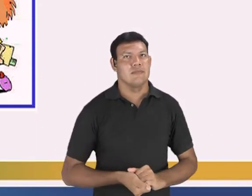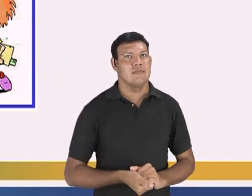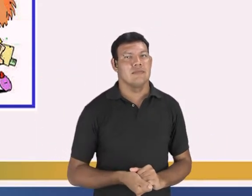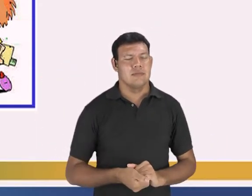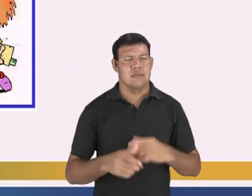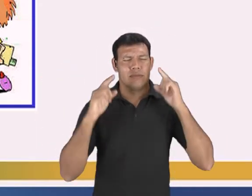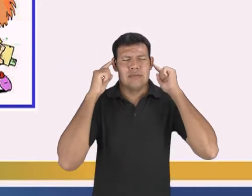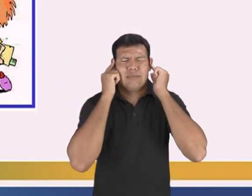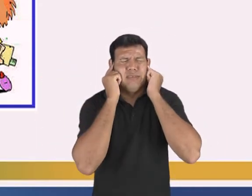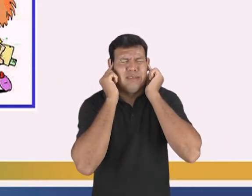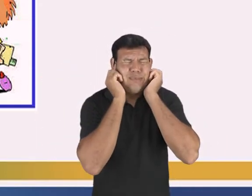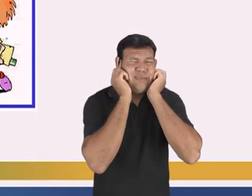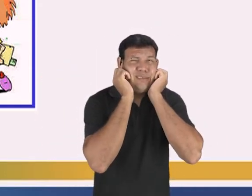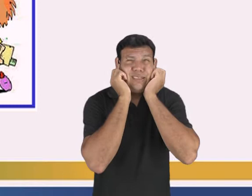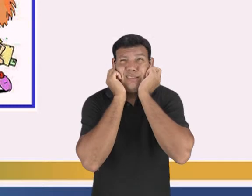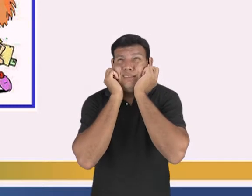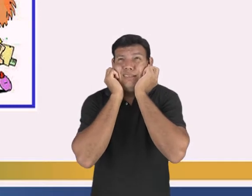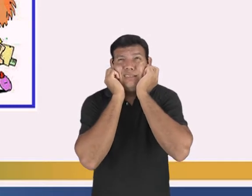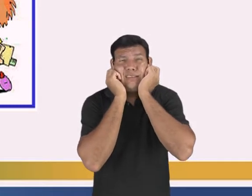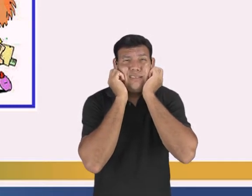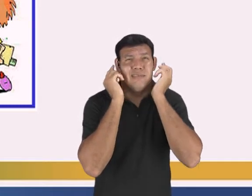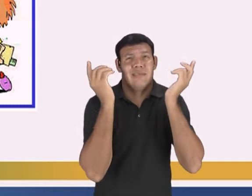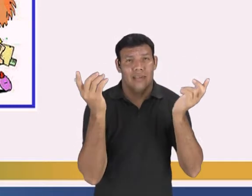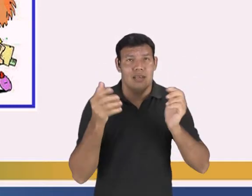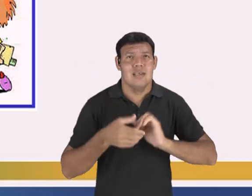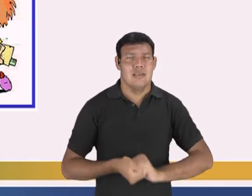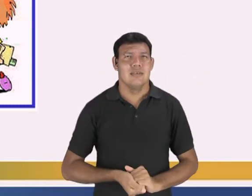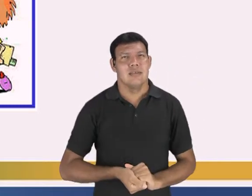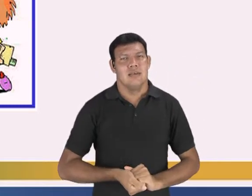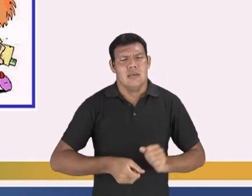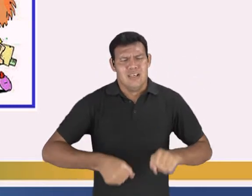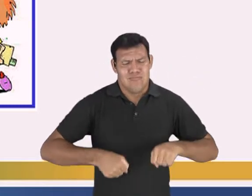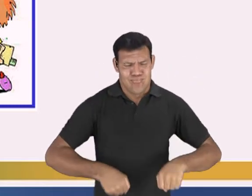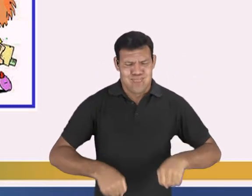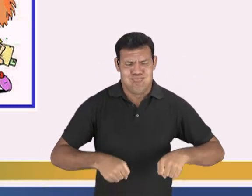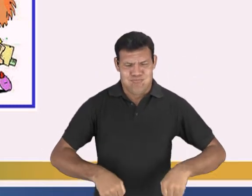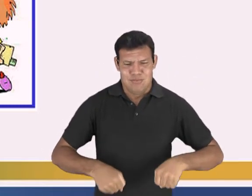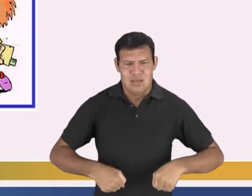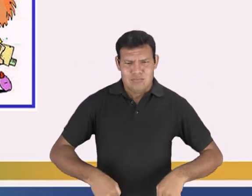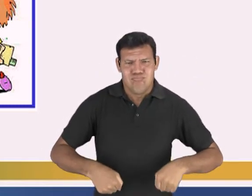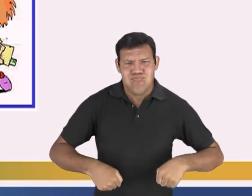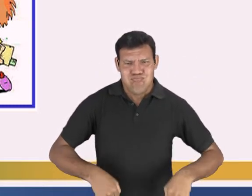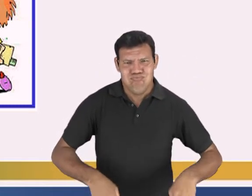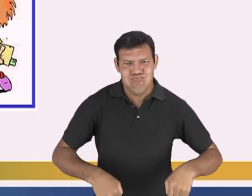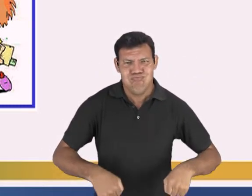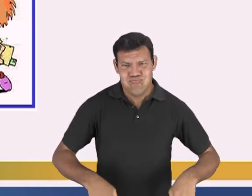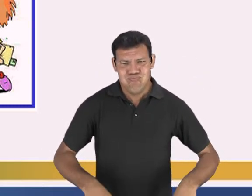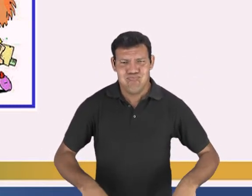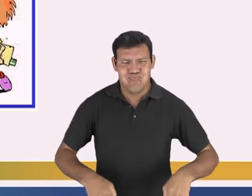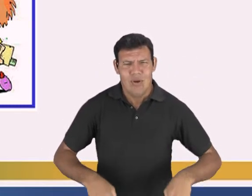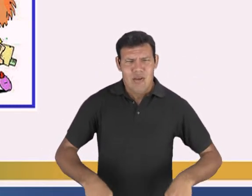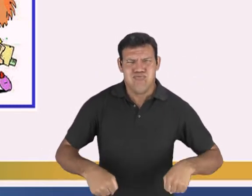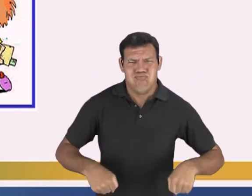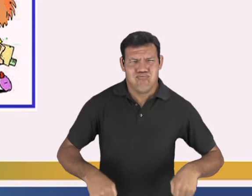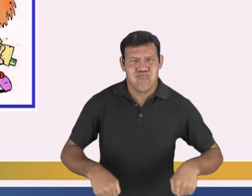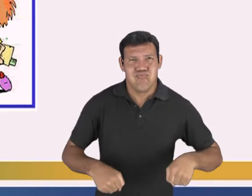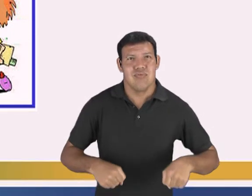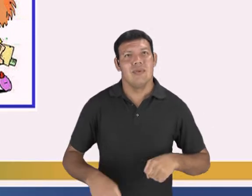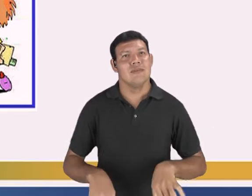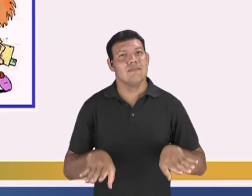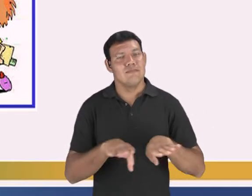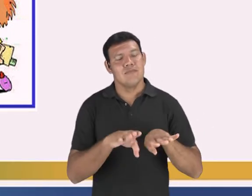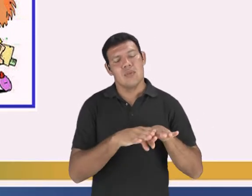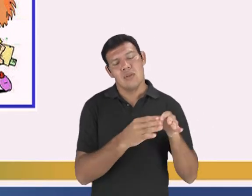um asfalto, então a quantidade de som é muito grande. Então eu tenho uma intensidade forte. E eu tenho uma pessoa tocando